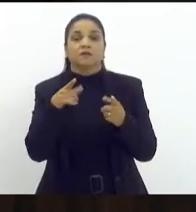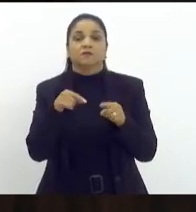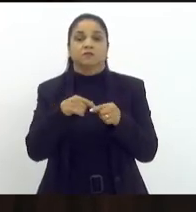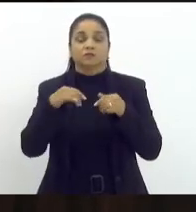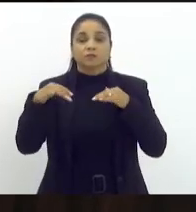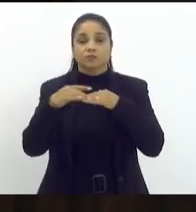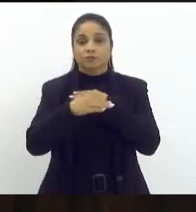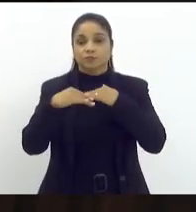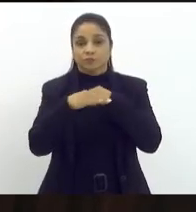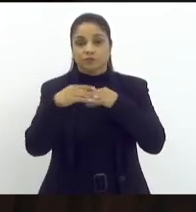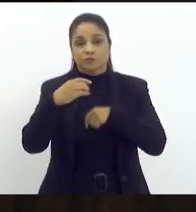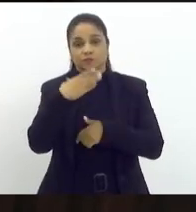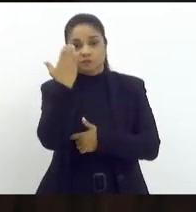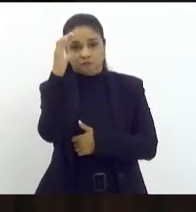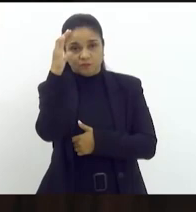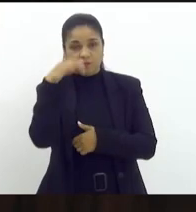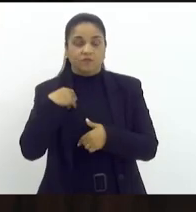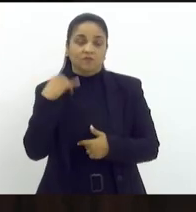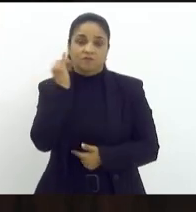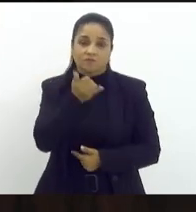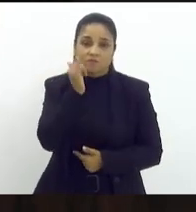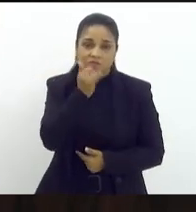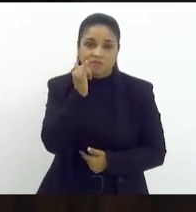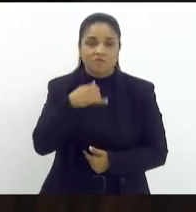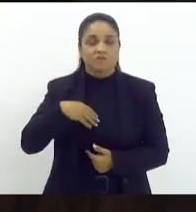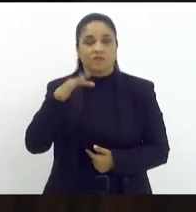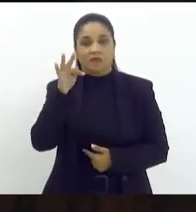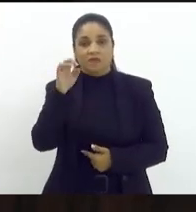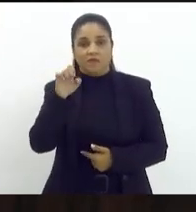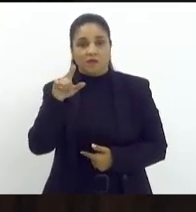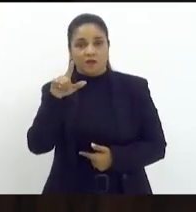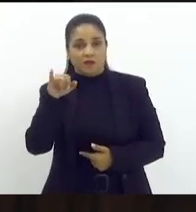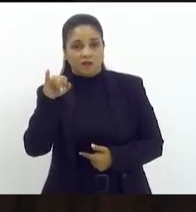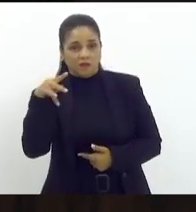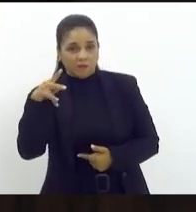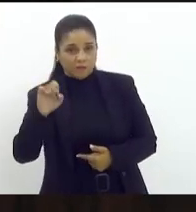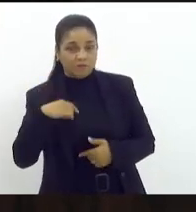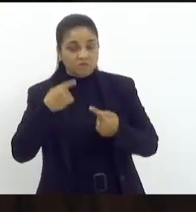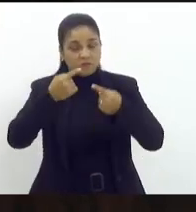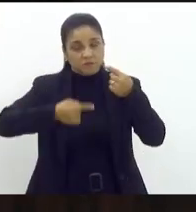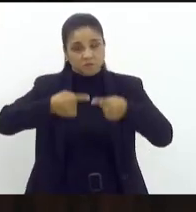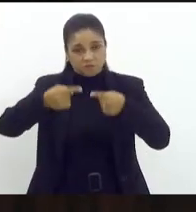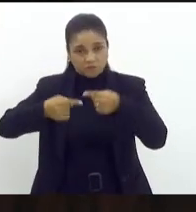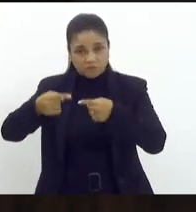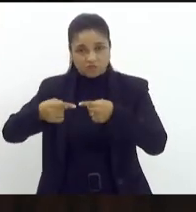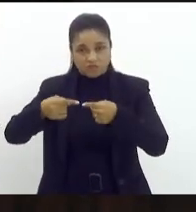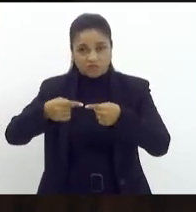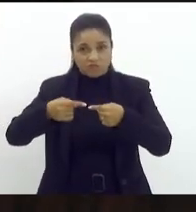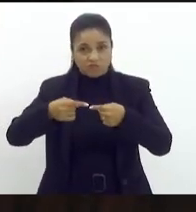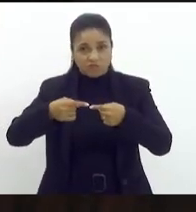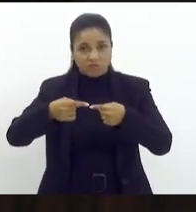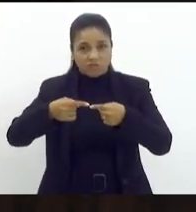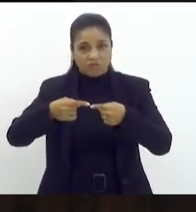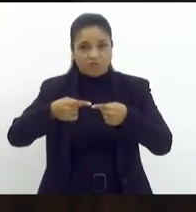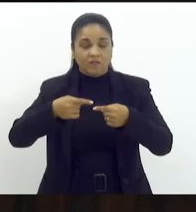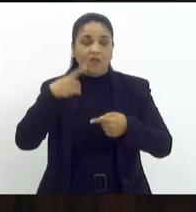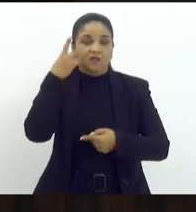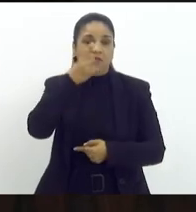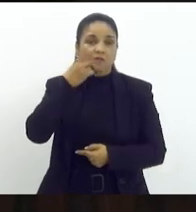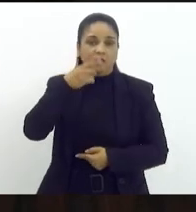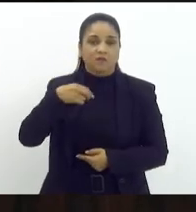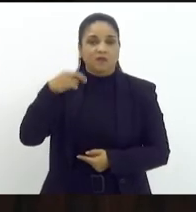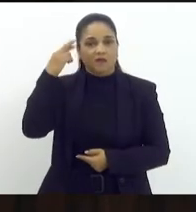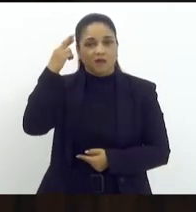comissão indicação Legislativa favorável relatou o deputado Felipe Soares em discussão não a venda que que era para discutir a deputada